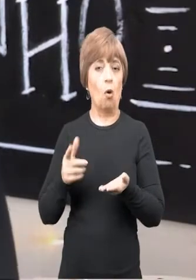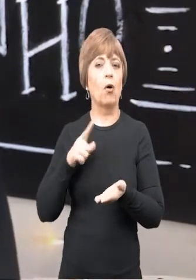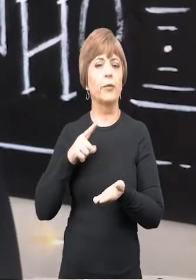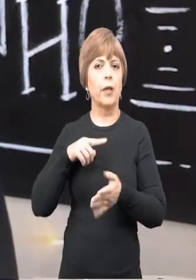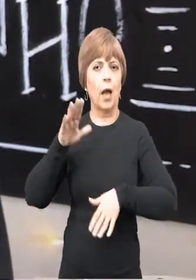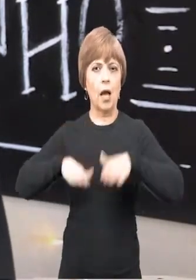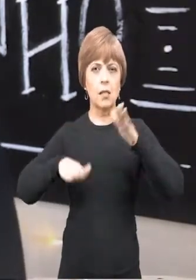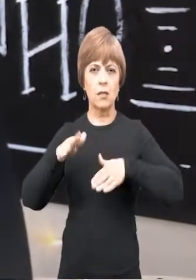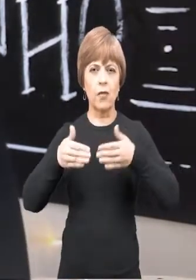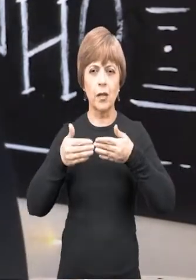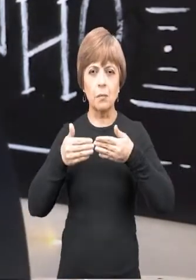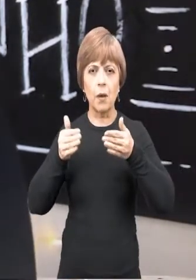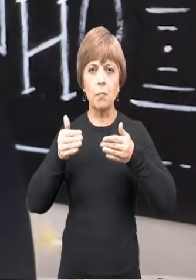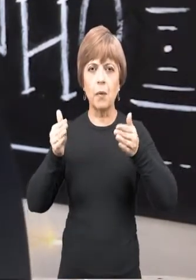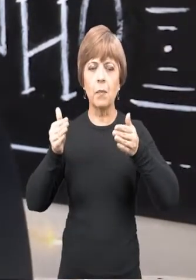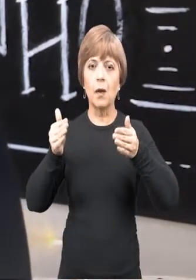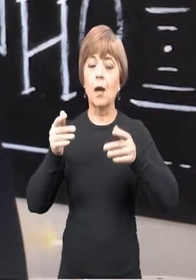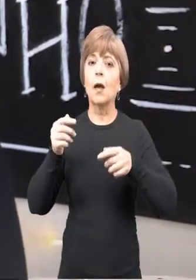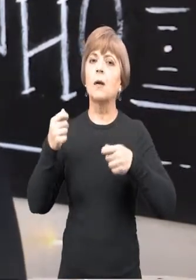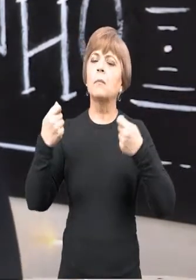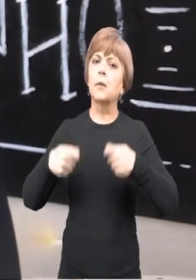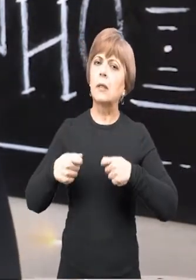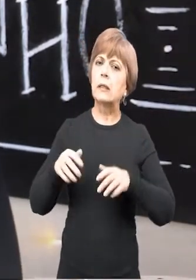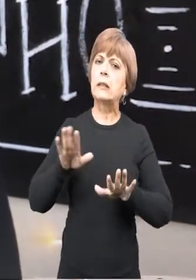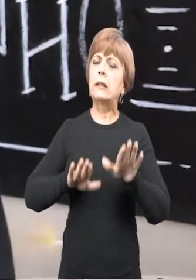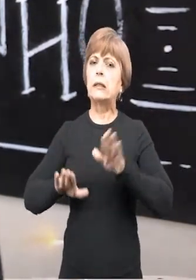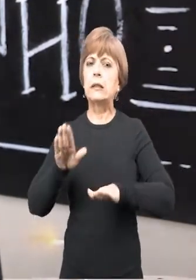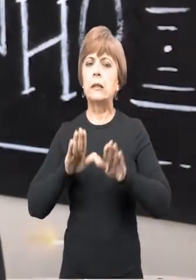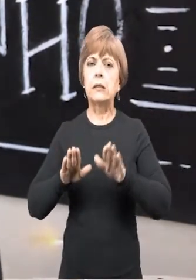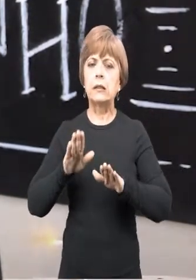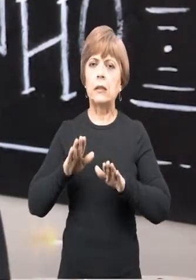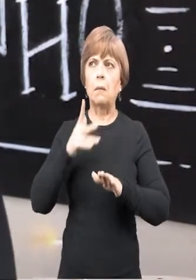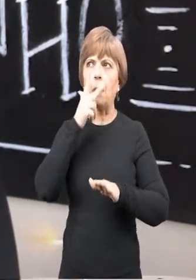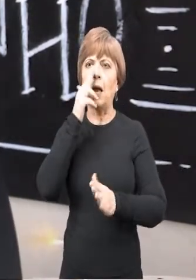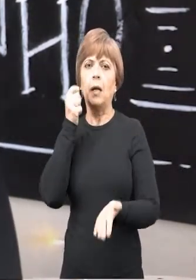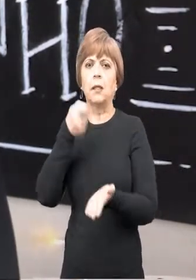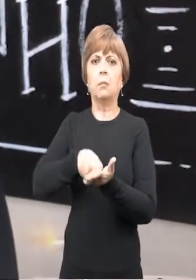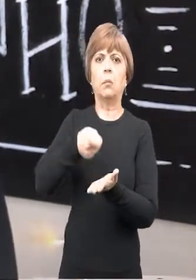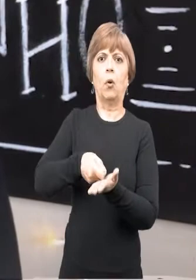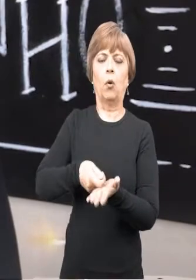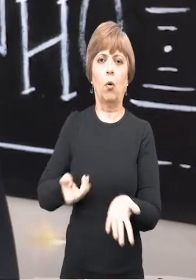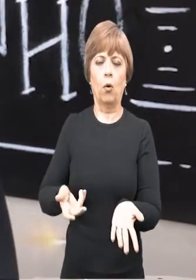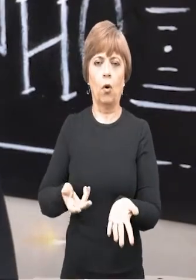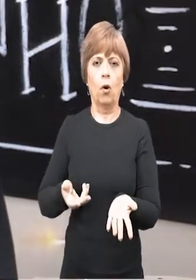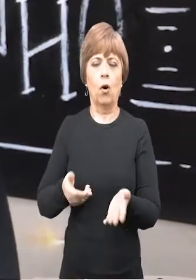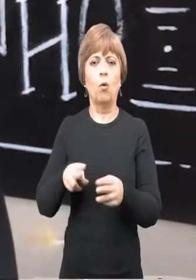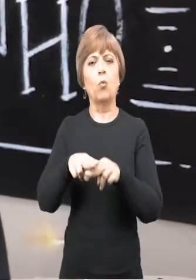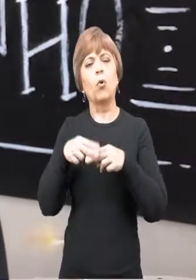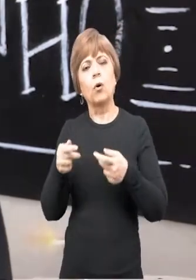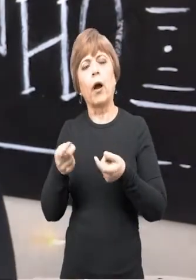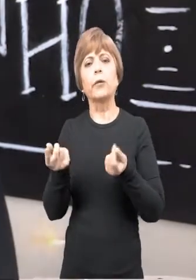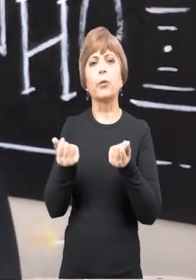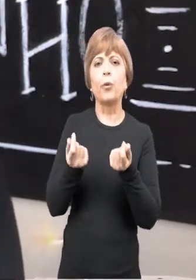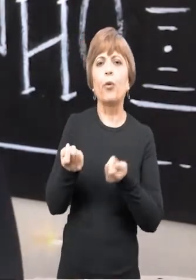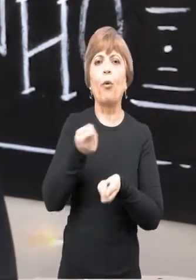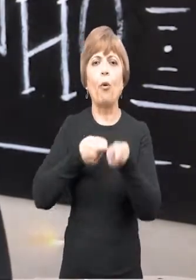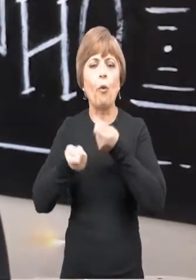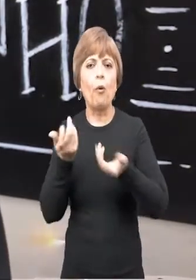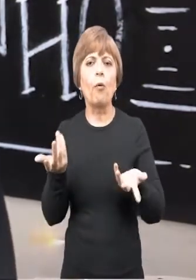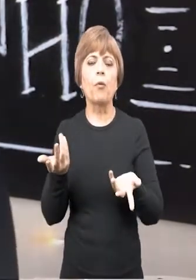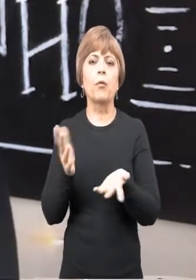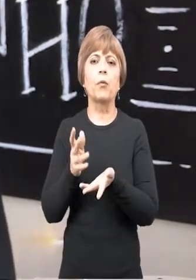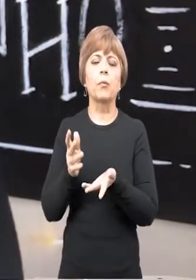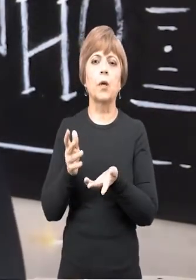medidas de flexibilização, elas acabaram se tornando meio que uma imposição por questões econômicas, por questões